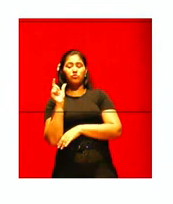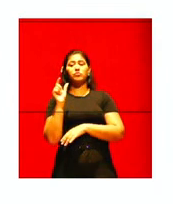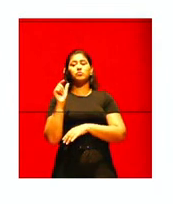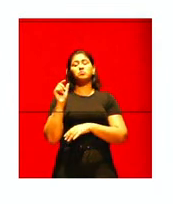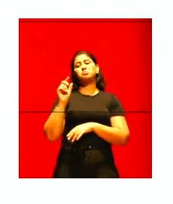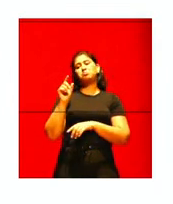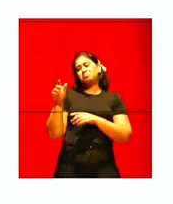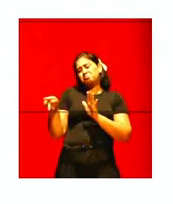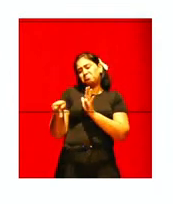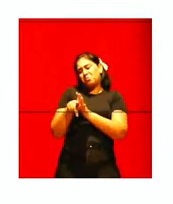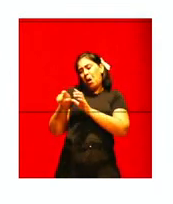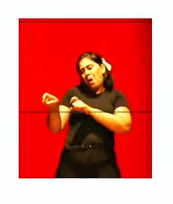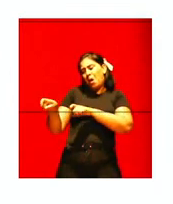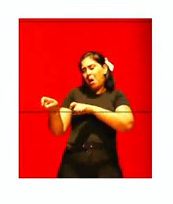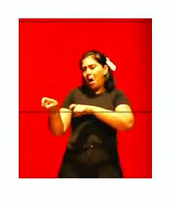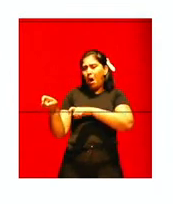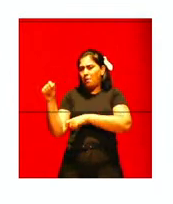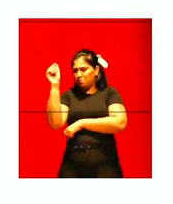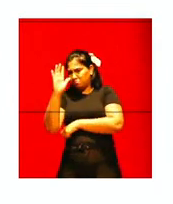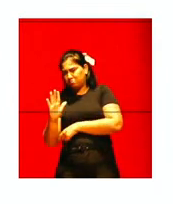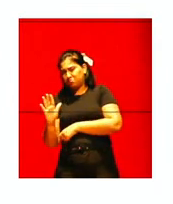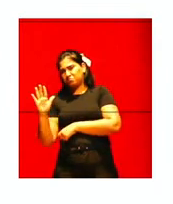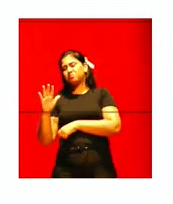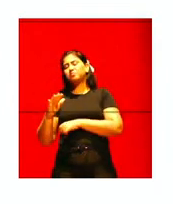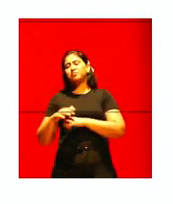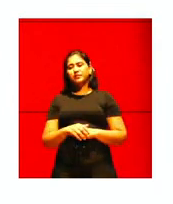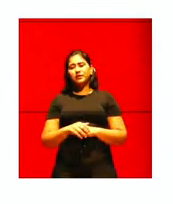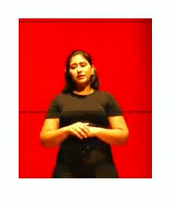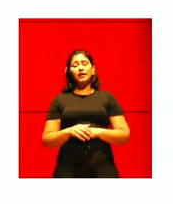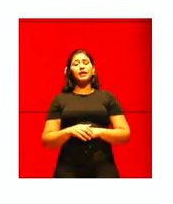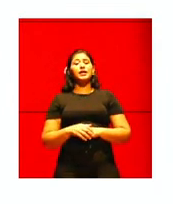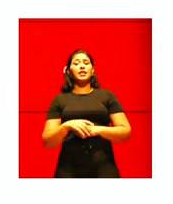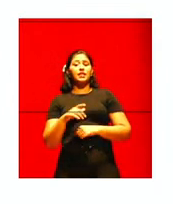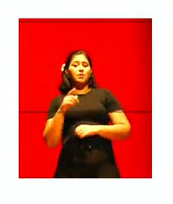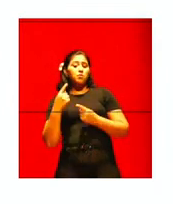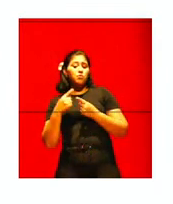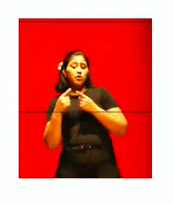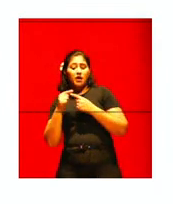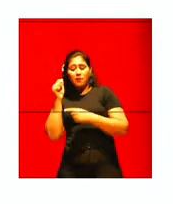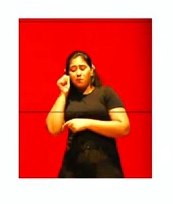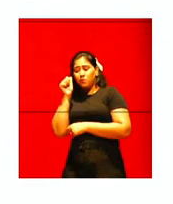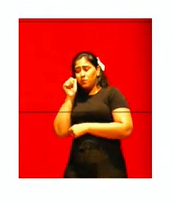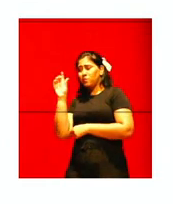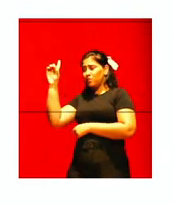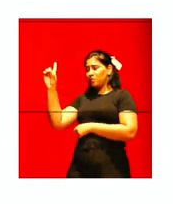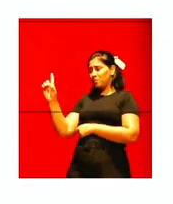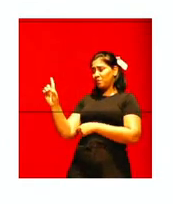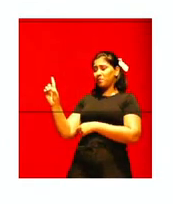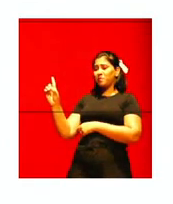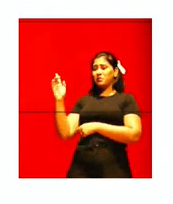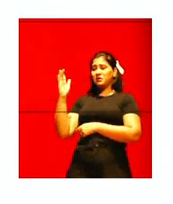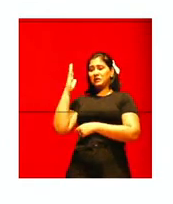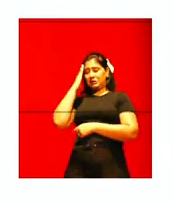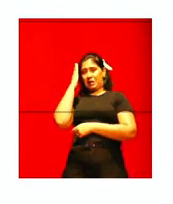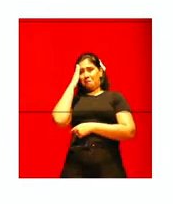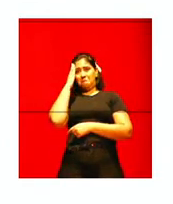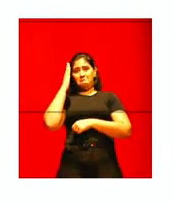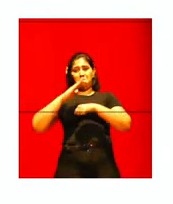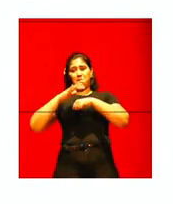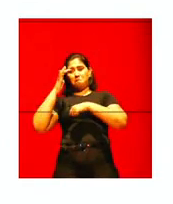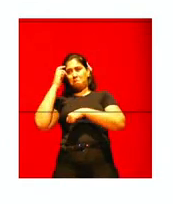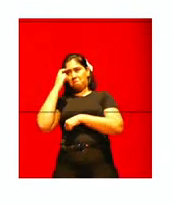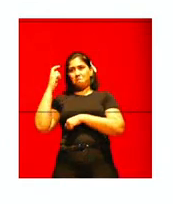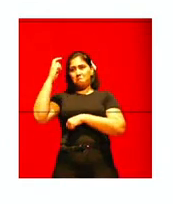Brasil. Letra D. Deriva do fato de Rosinha dominar melhor do que Chico Bento a